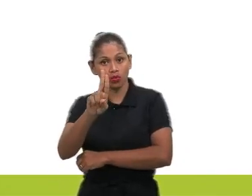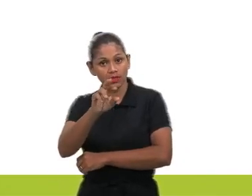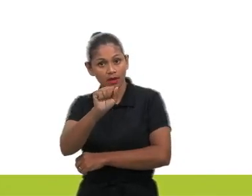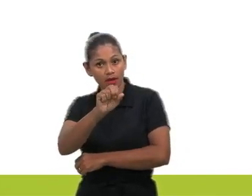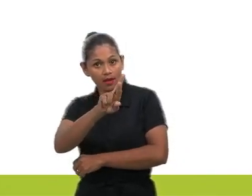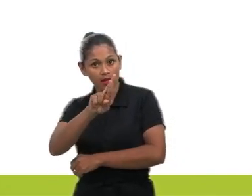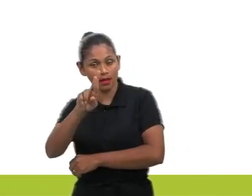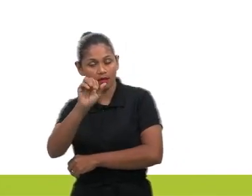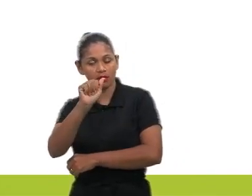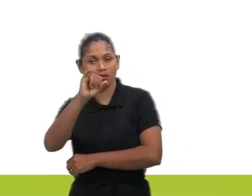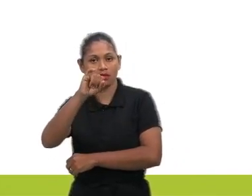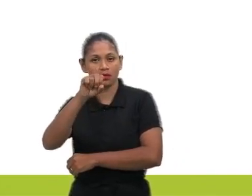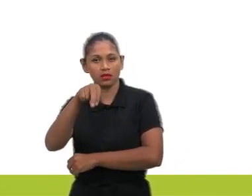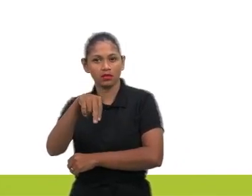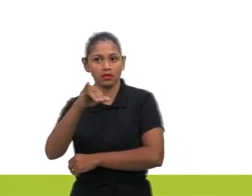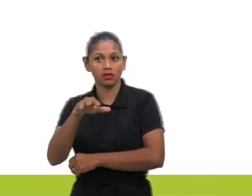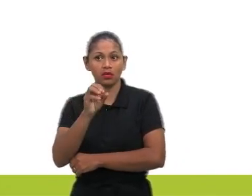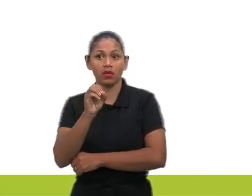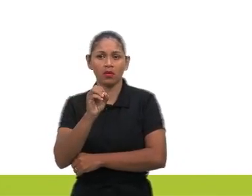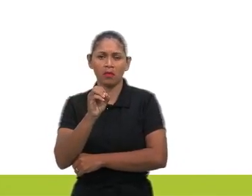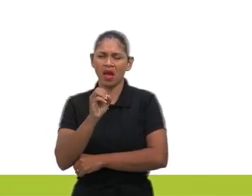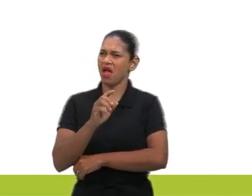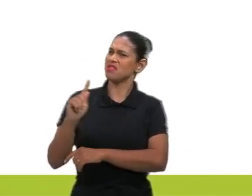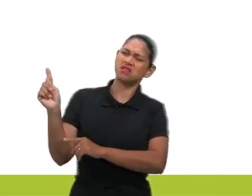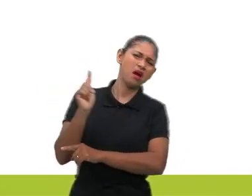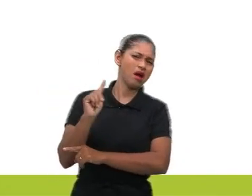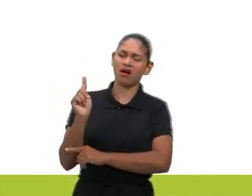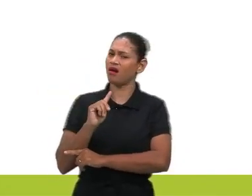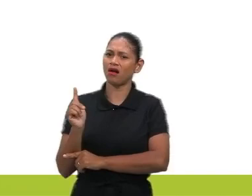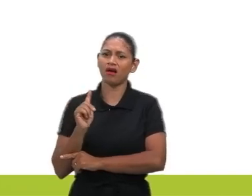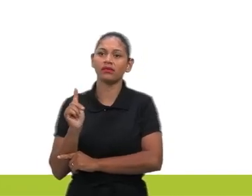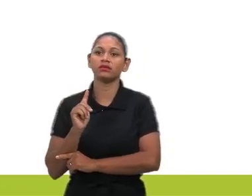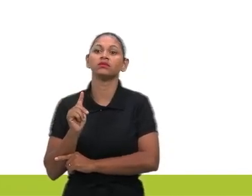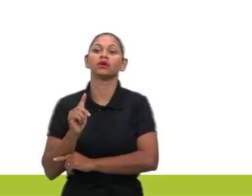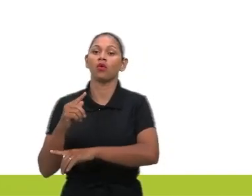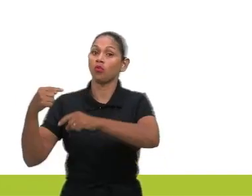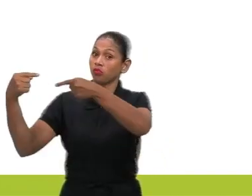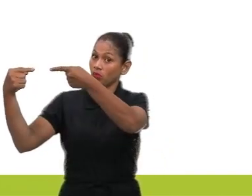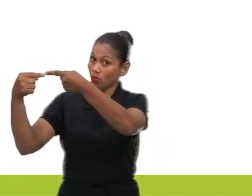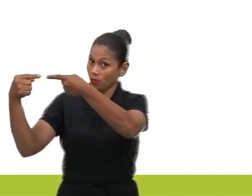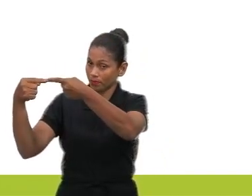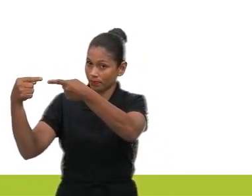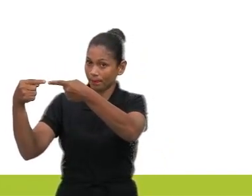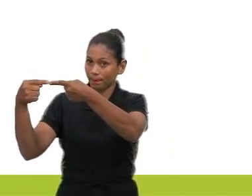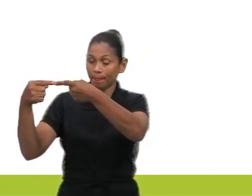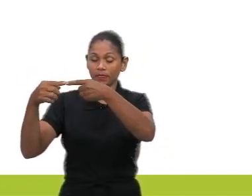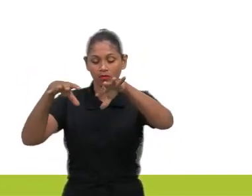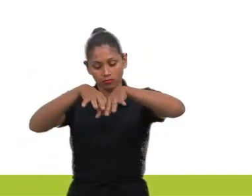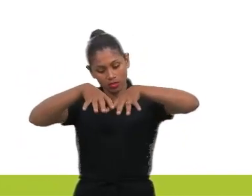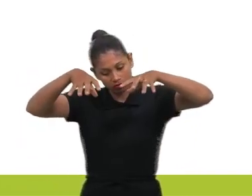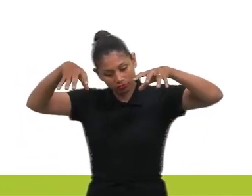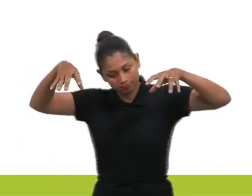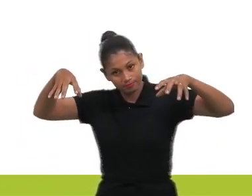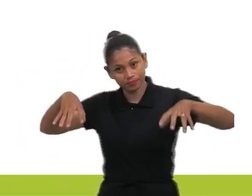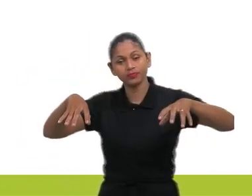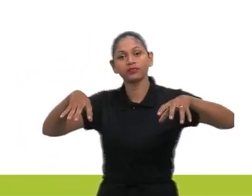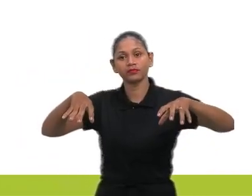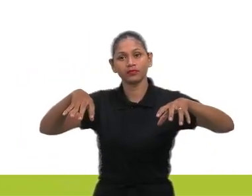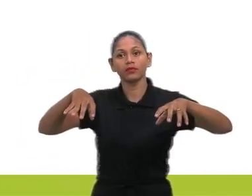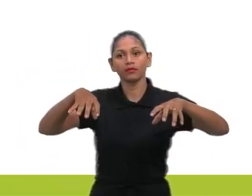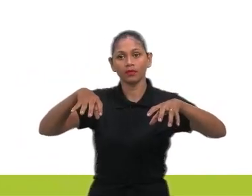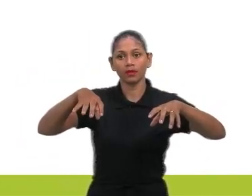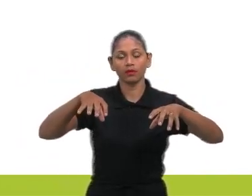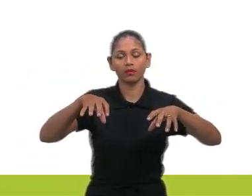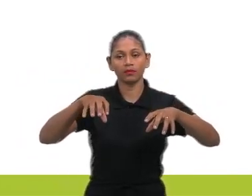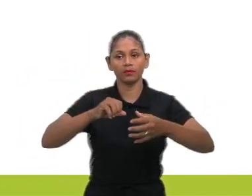importa, então você utiliza combinação. No arranjo e na combinação, a gente toma N tomados,